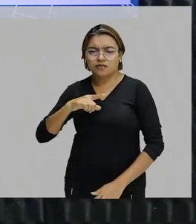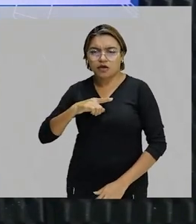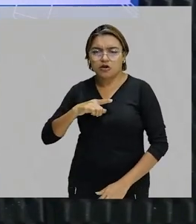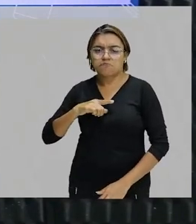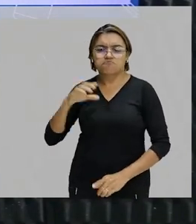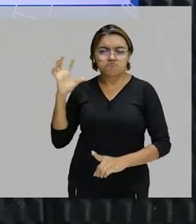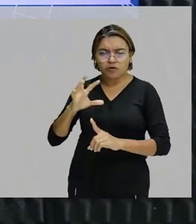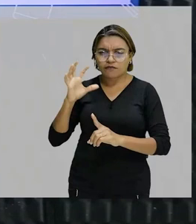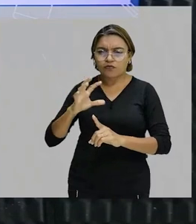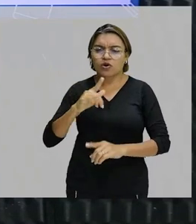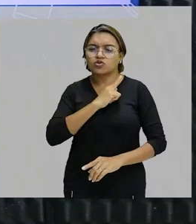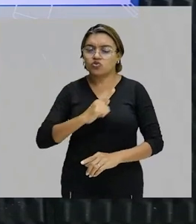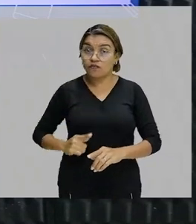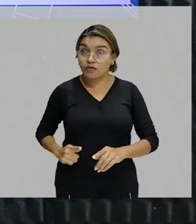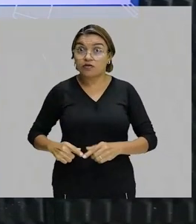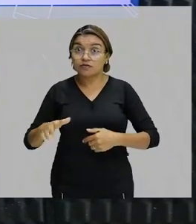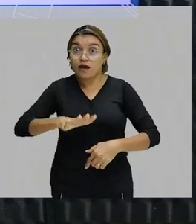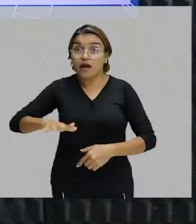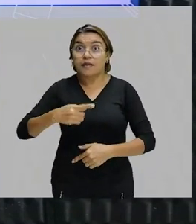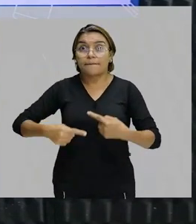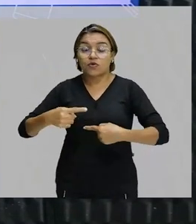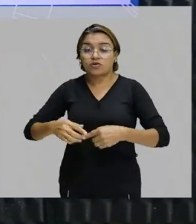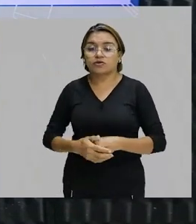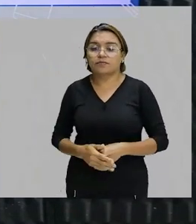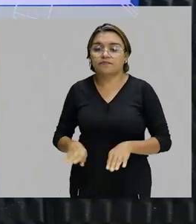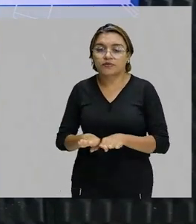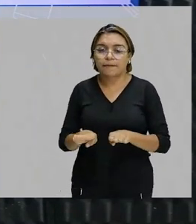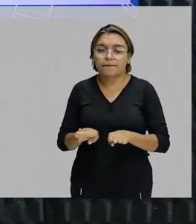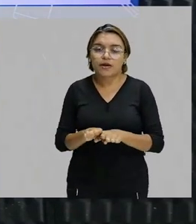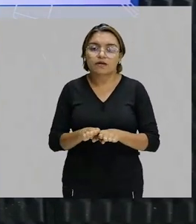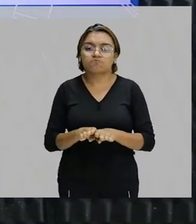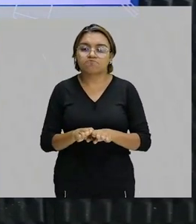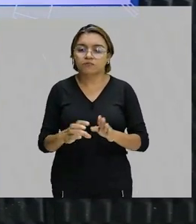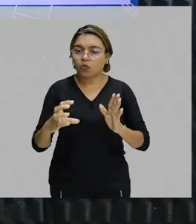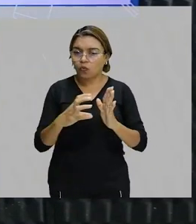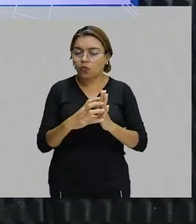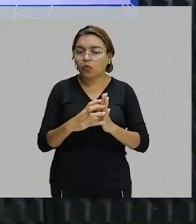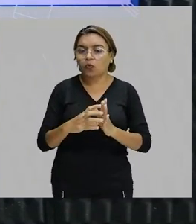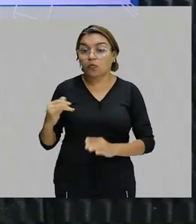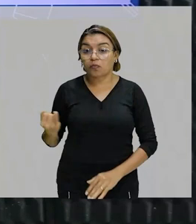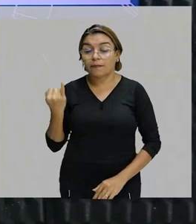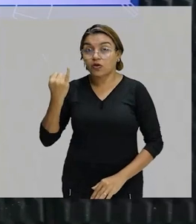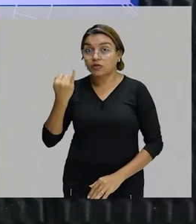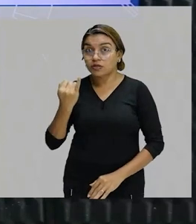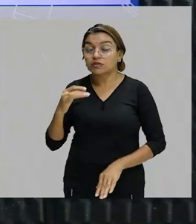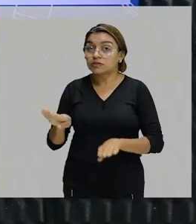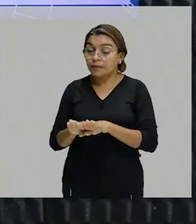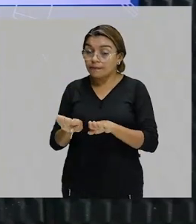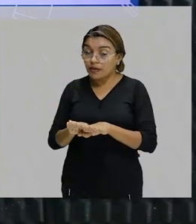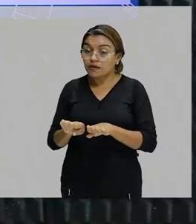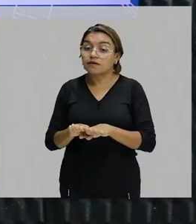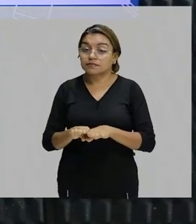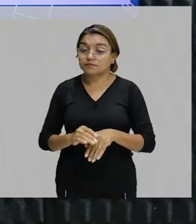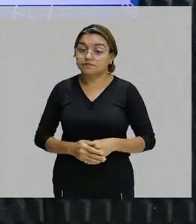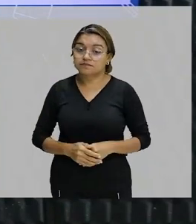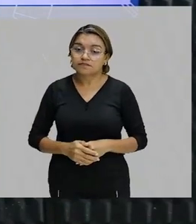de governo né mandatos políticos um órgão importante além desses dois atores aí da política o rean e a